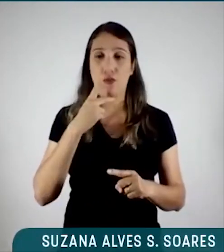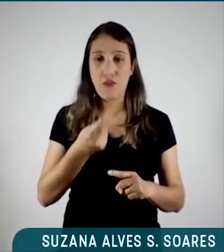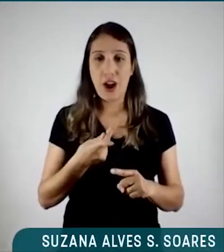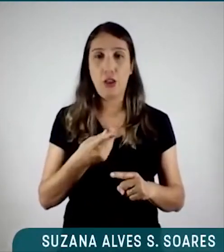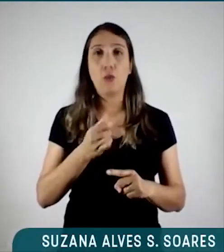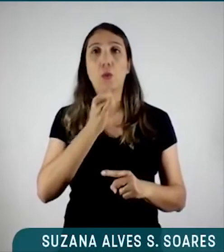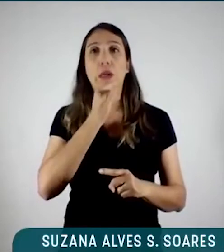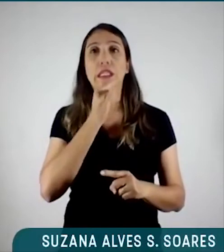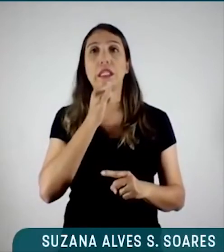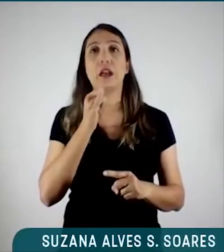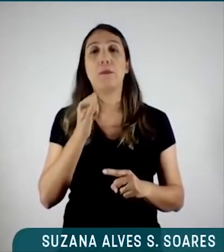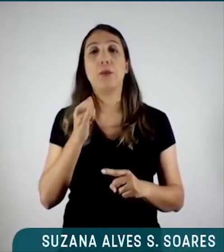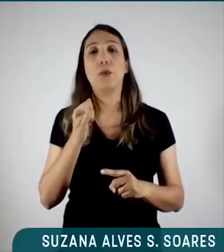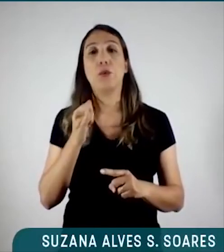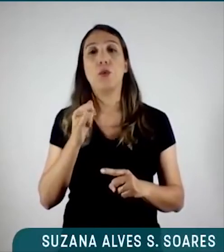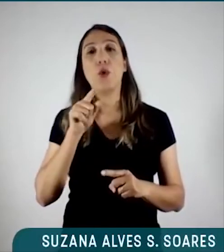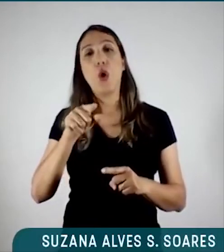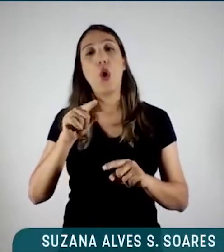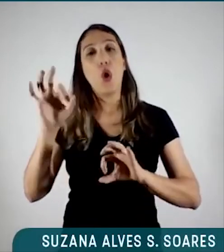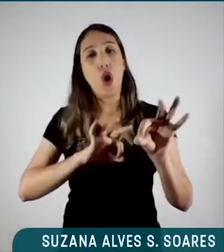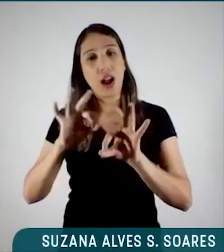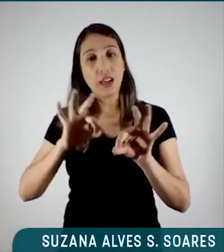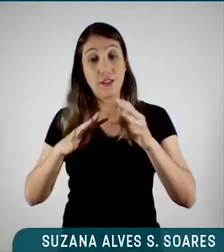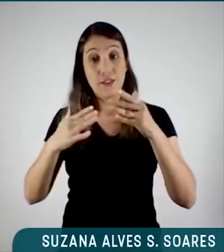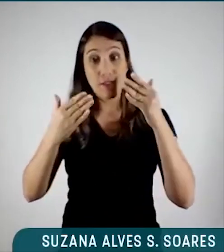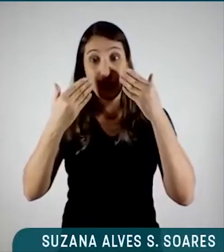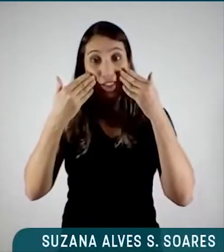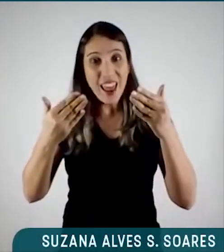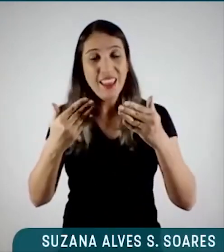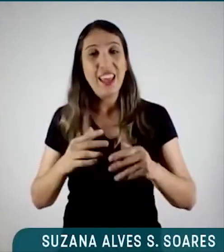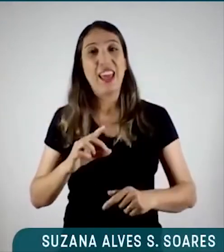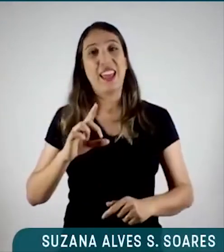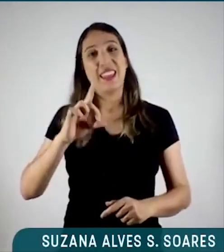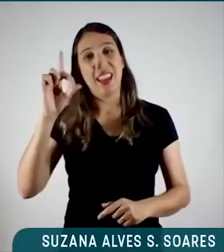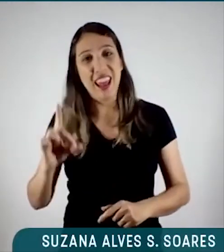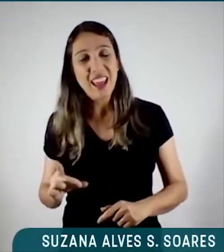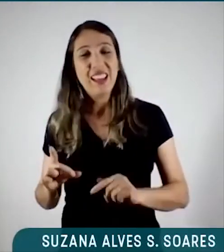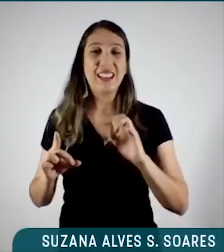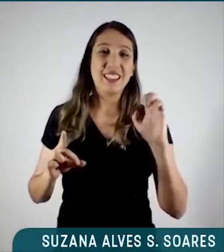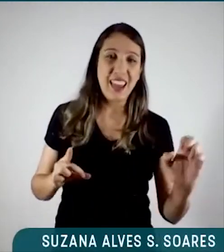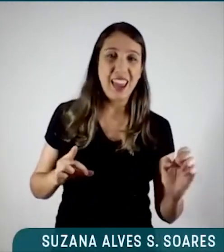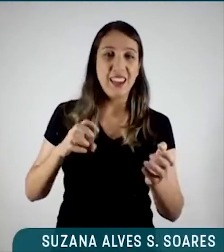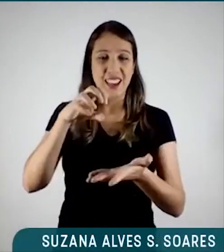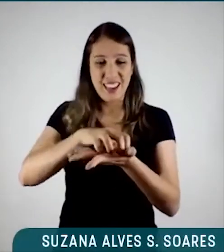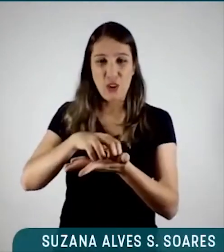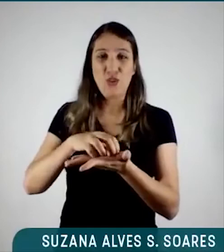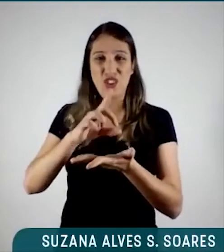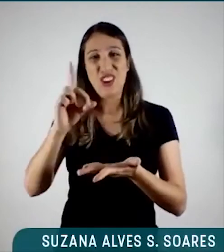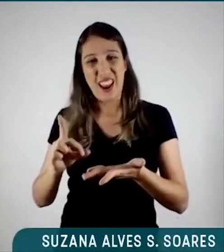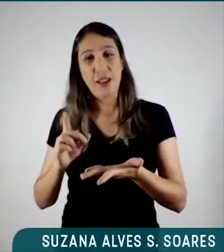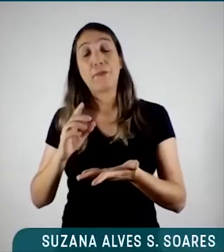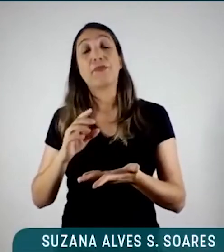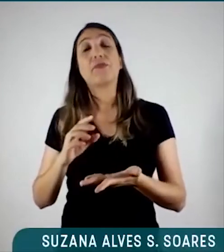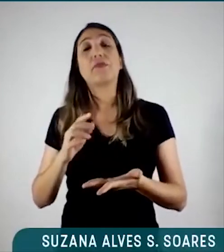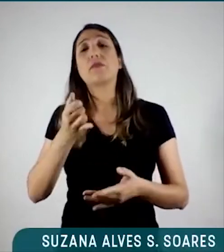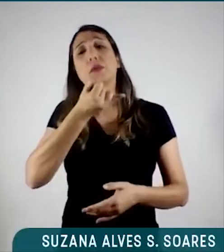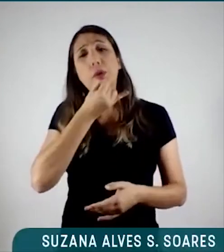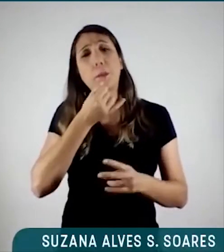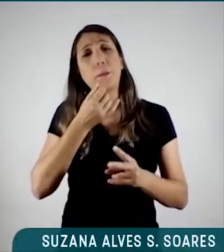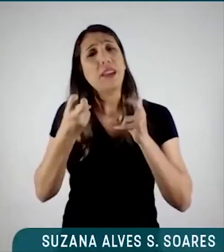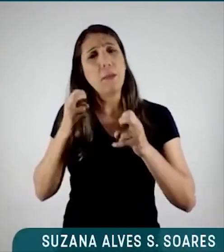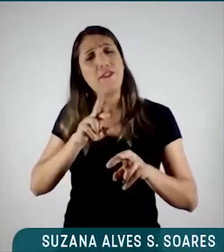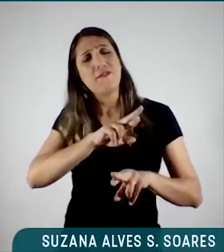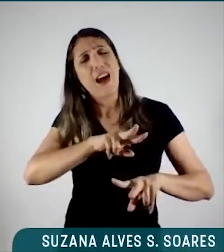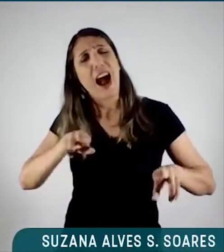nas organizações de frentes, direita, esquerda, centro-direita, bem, é triste perceber como há vários setores da